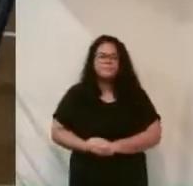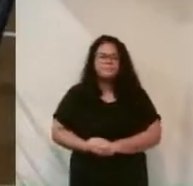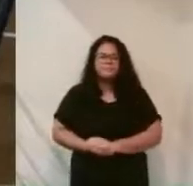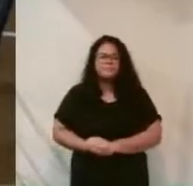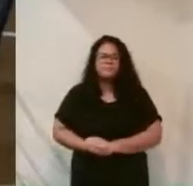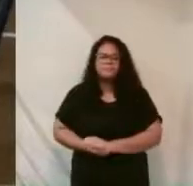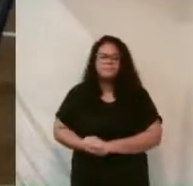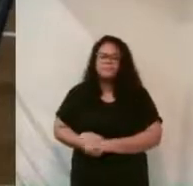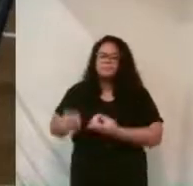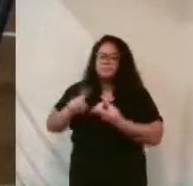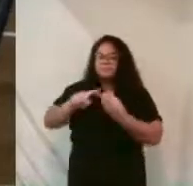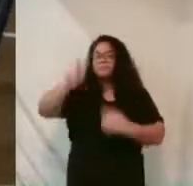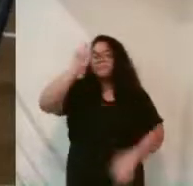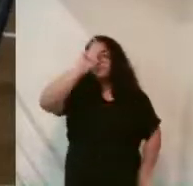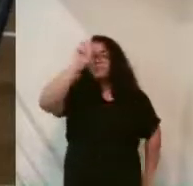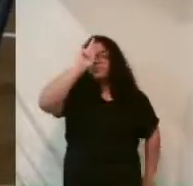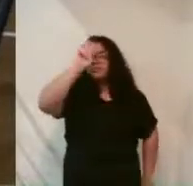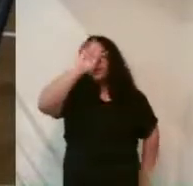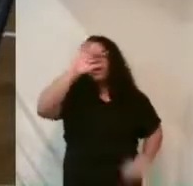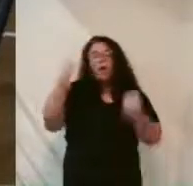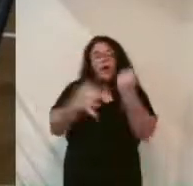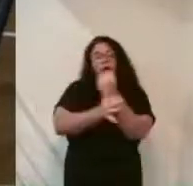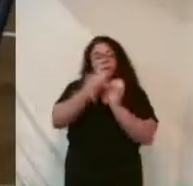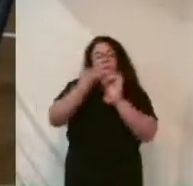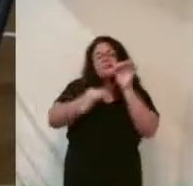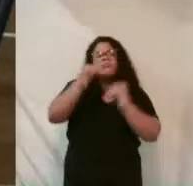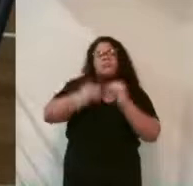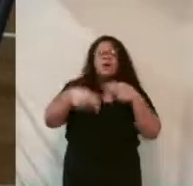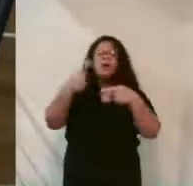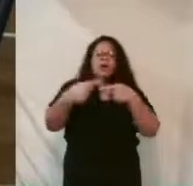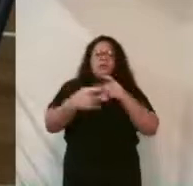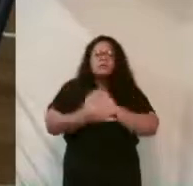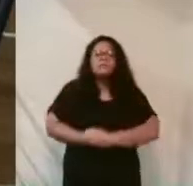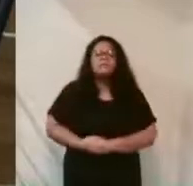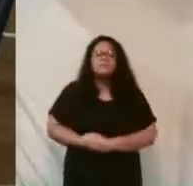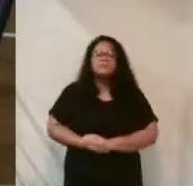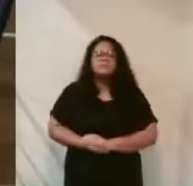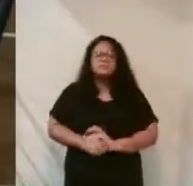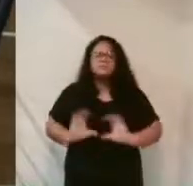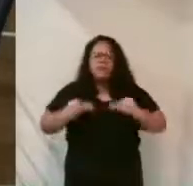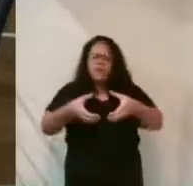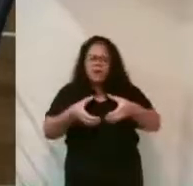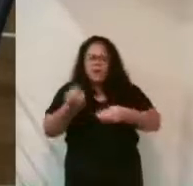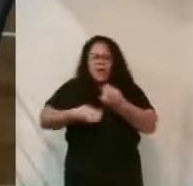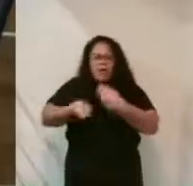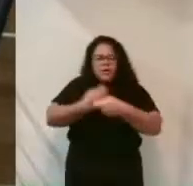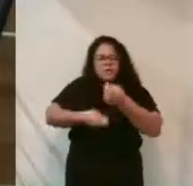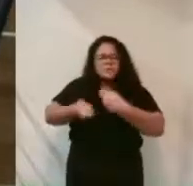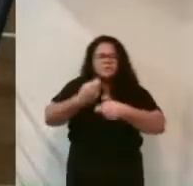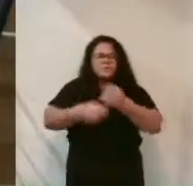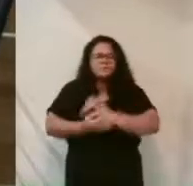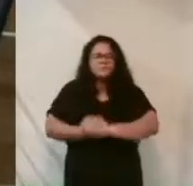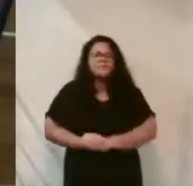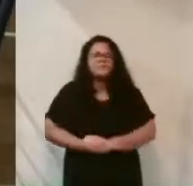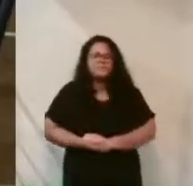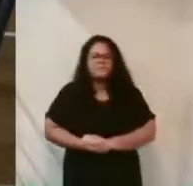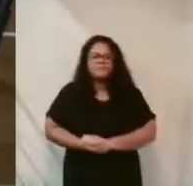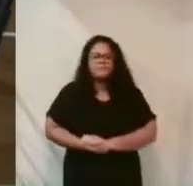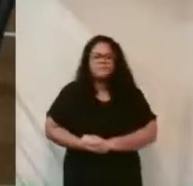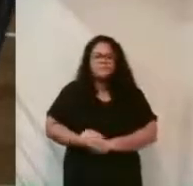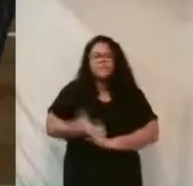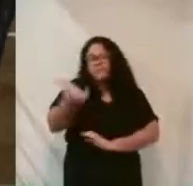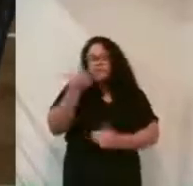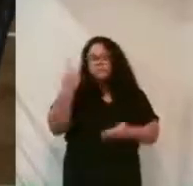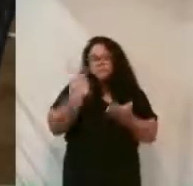jogo a segurança jurídica, porque os setores econômicos, entidades gestoras que eventualmente fizerem termos de compromisso só